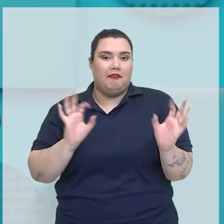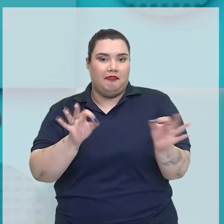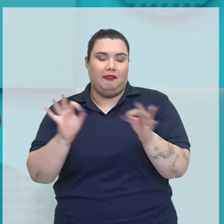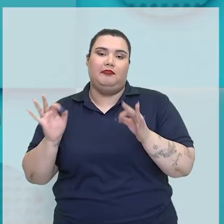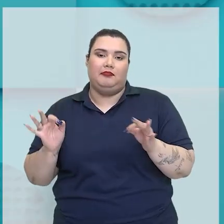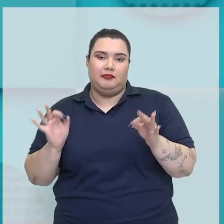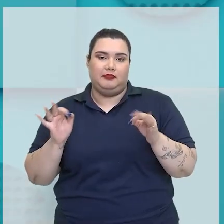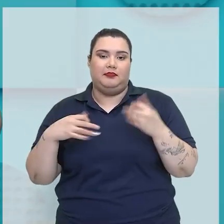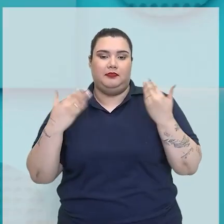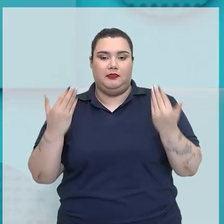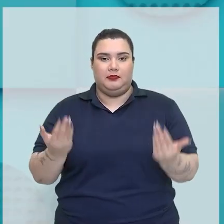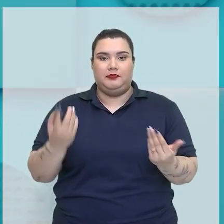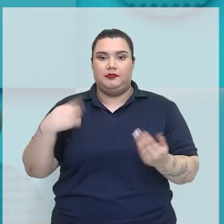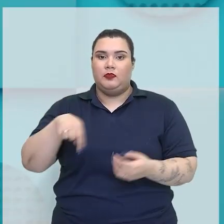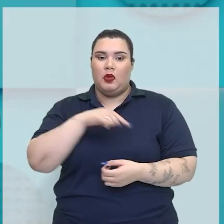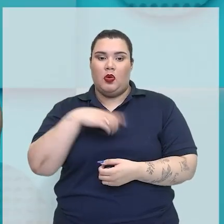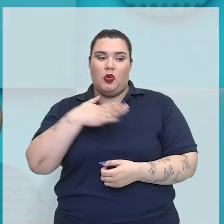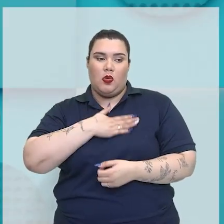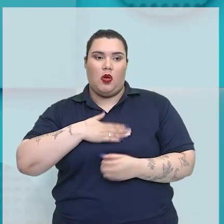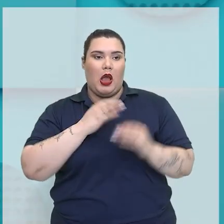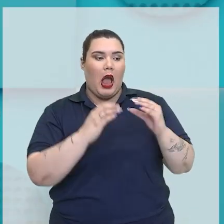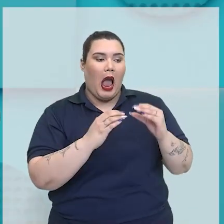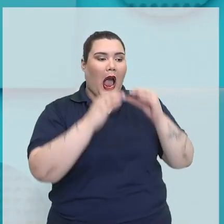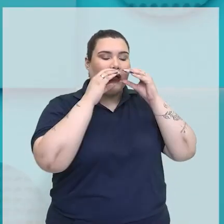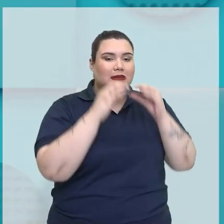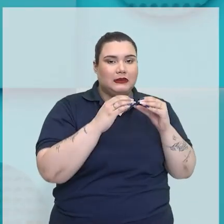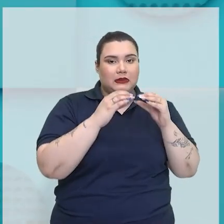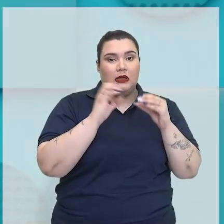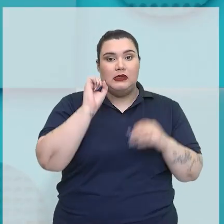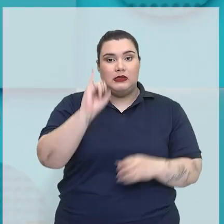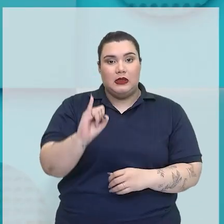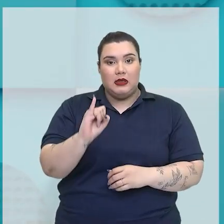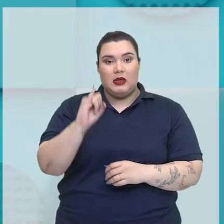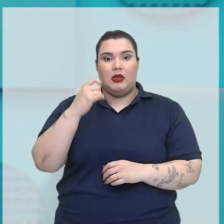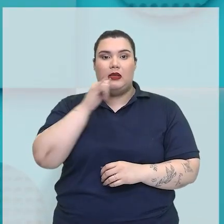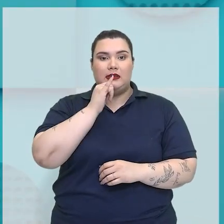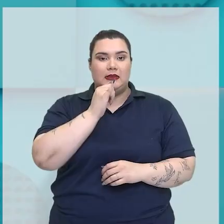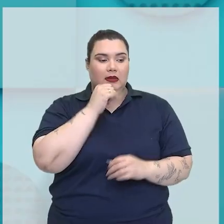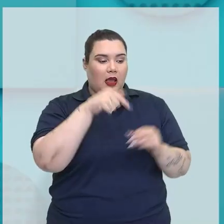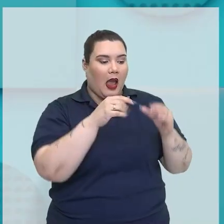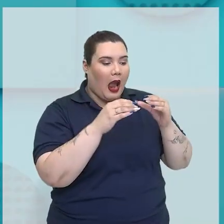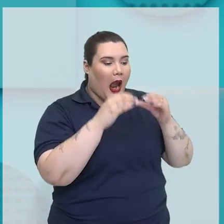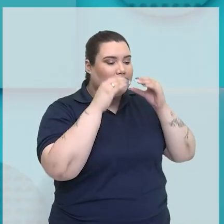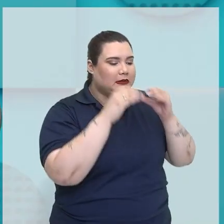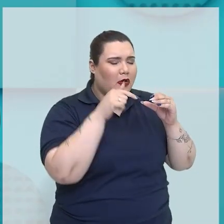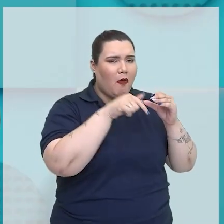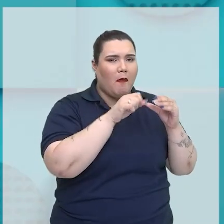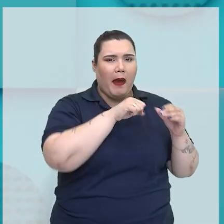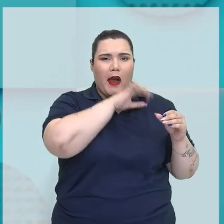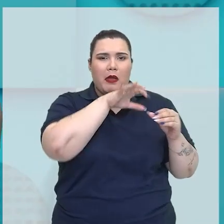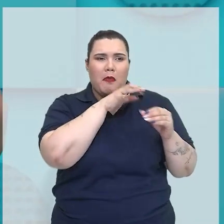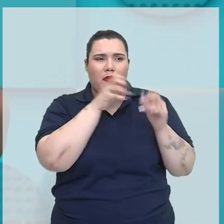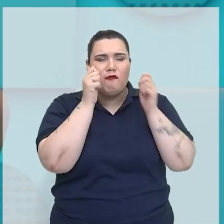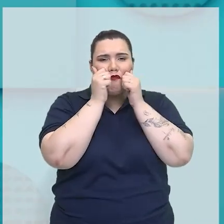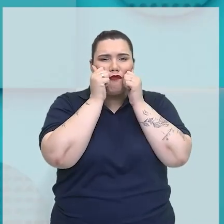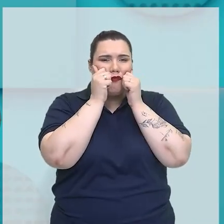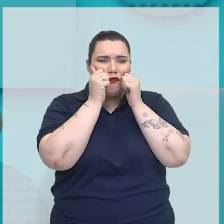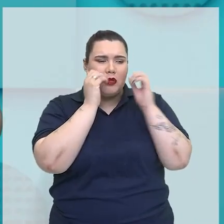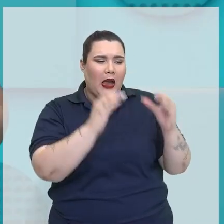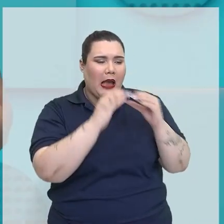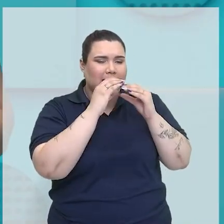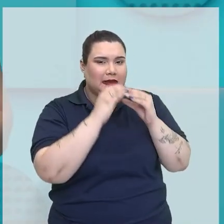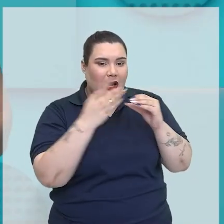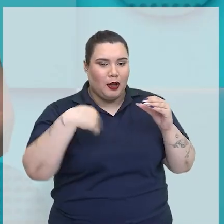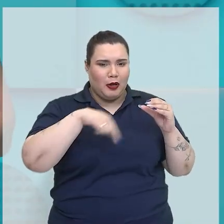no caso, nós gostamos de comer cheeseburgers, e se eles fossem, vamos supor que eles fossem bichinhos, fossem seres, né? Nós também